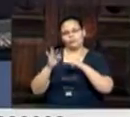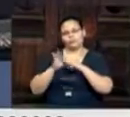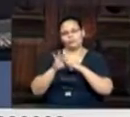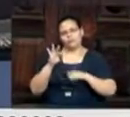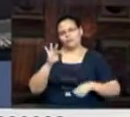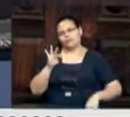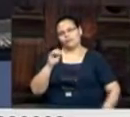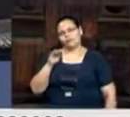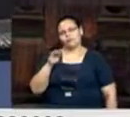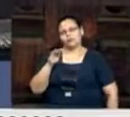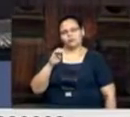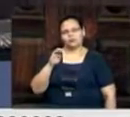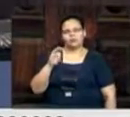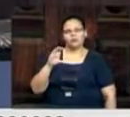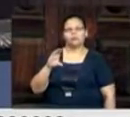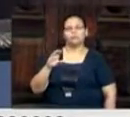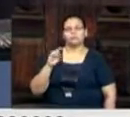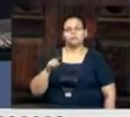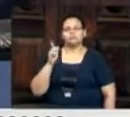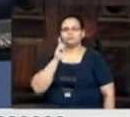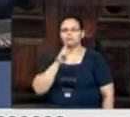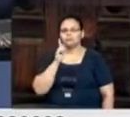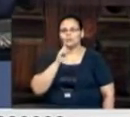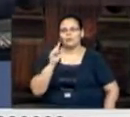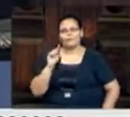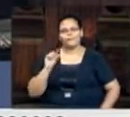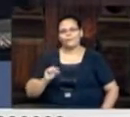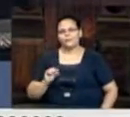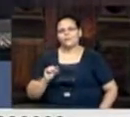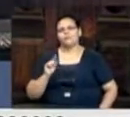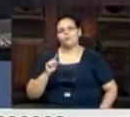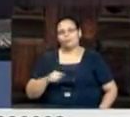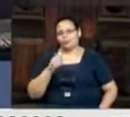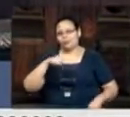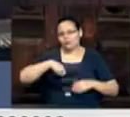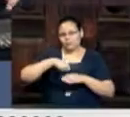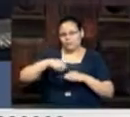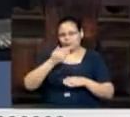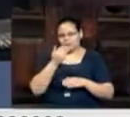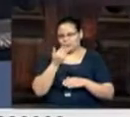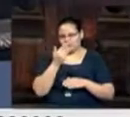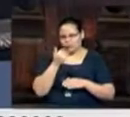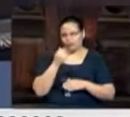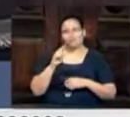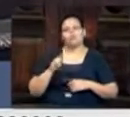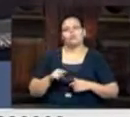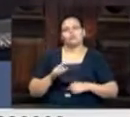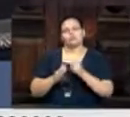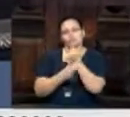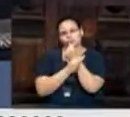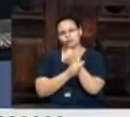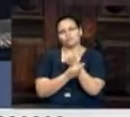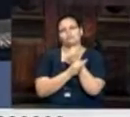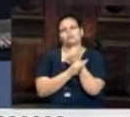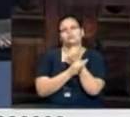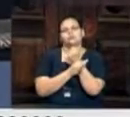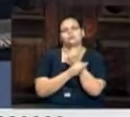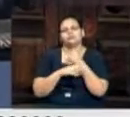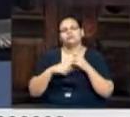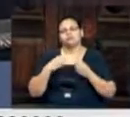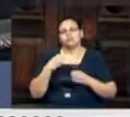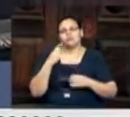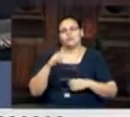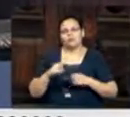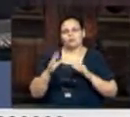por decisão judicial a fazer aquilo que é o mínimo, que é garantir alimentação, garantir segurança, garantir